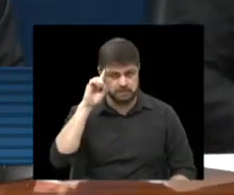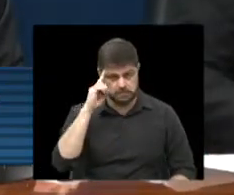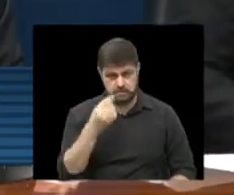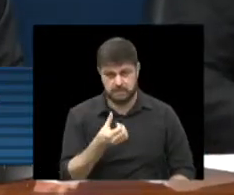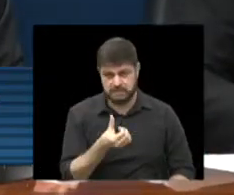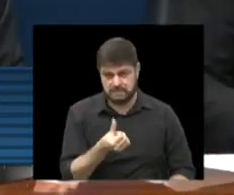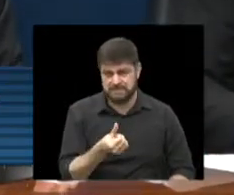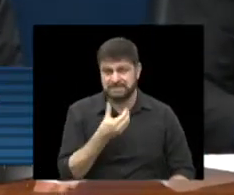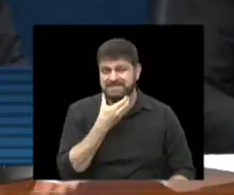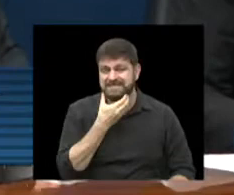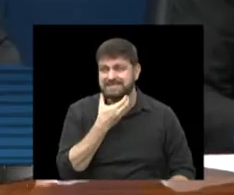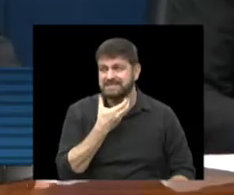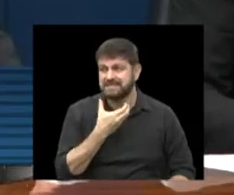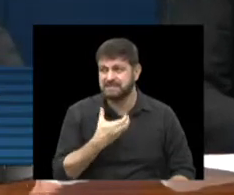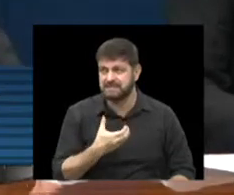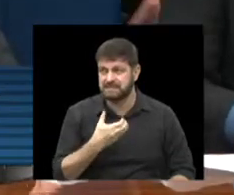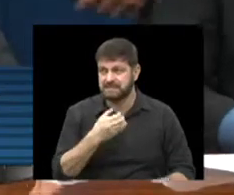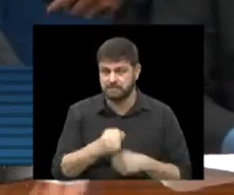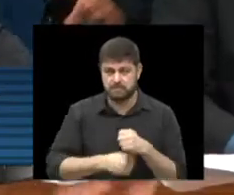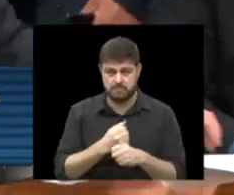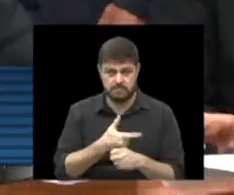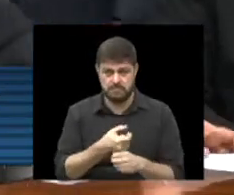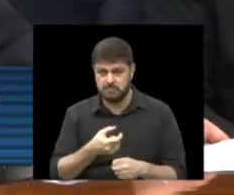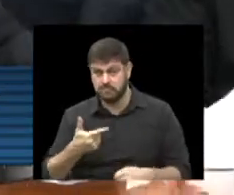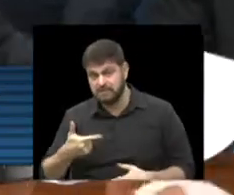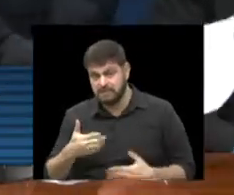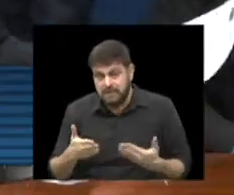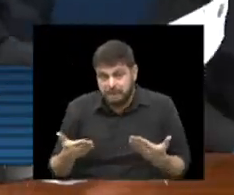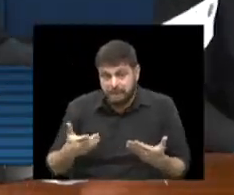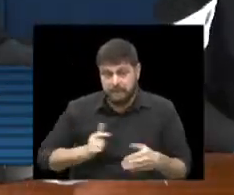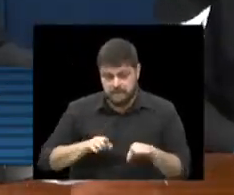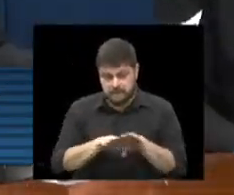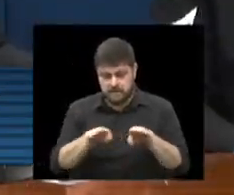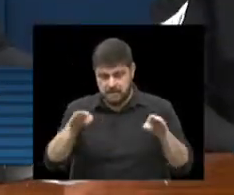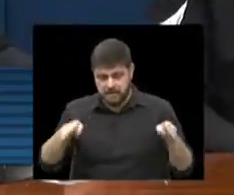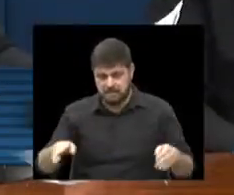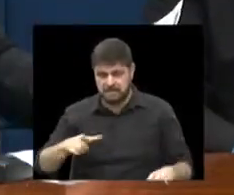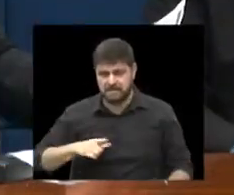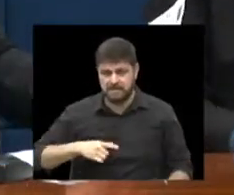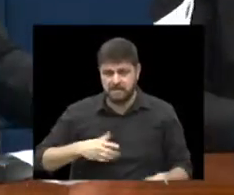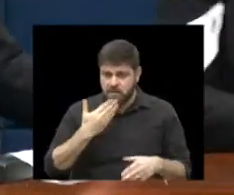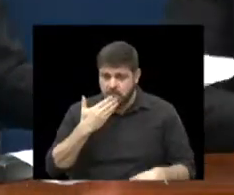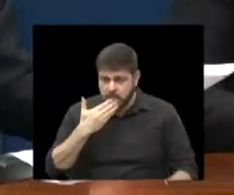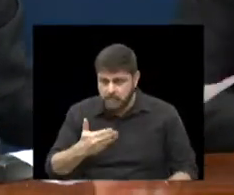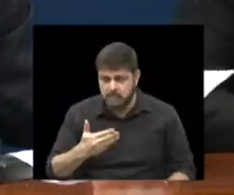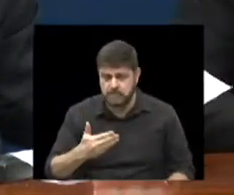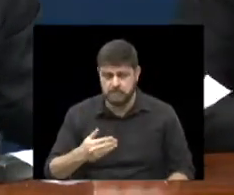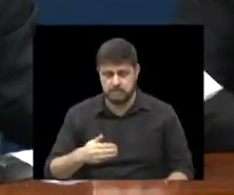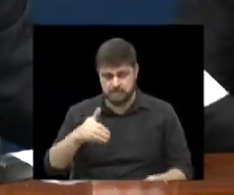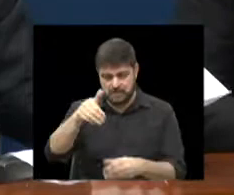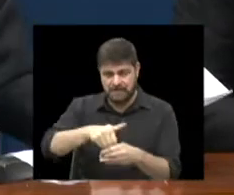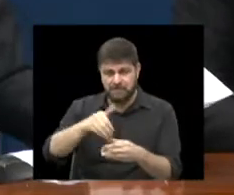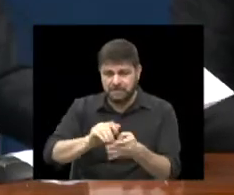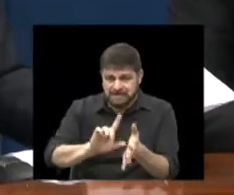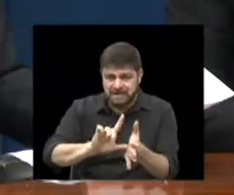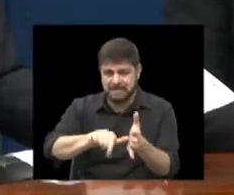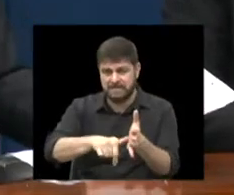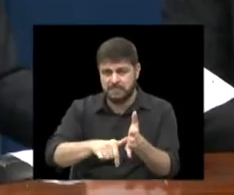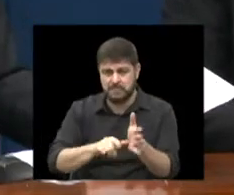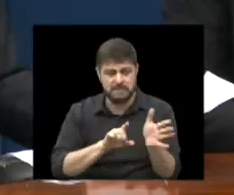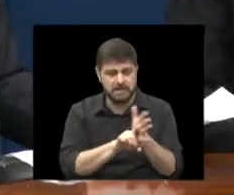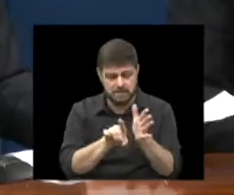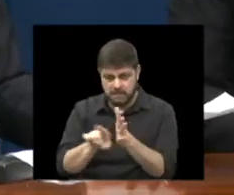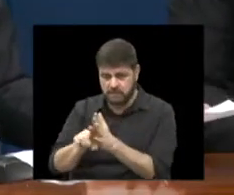221760, de autoria do prefeito municipal. Existe à mesa um requerimento de retirada da urgência. Coloco